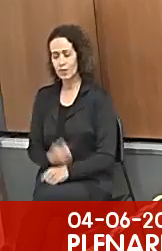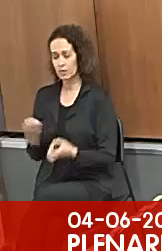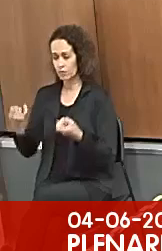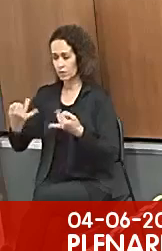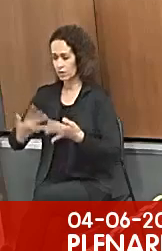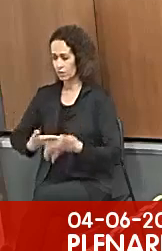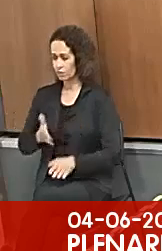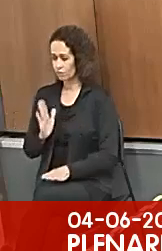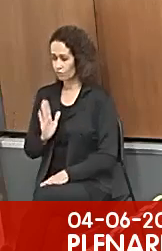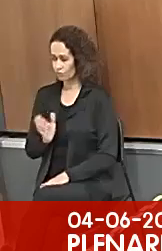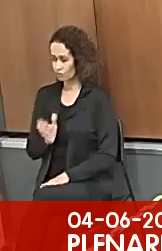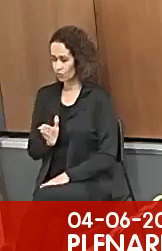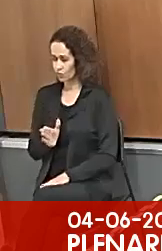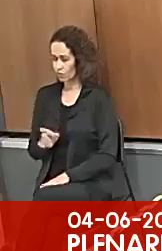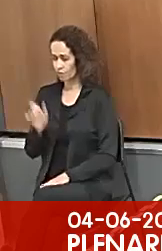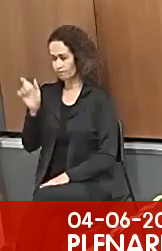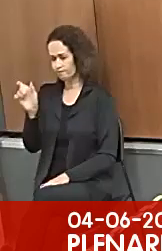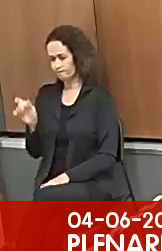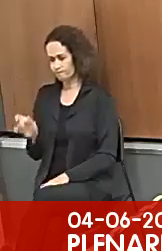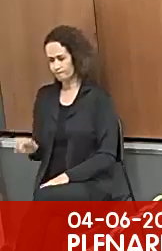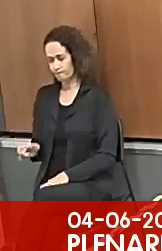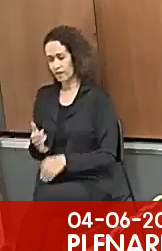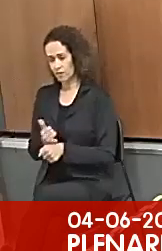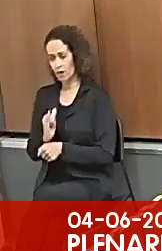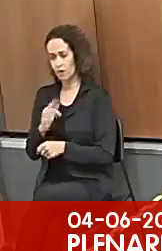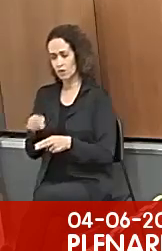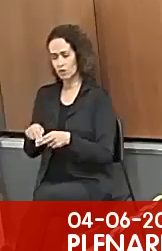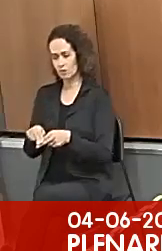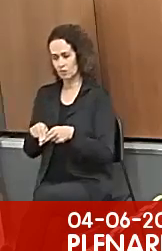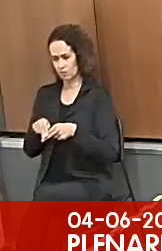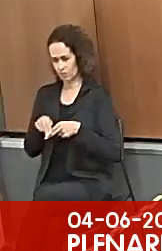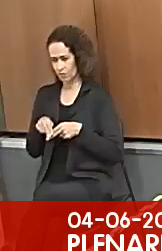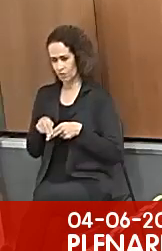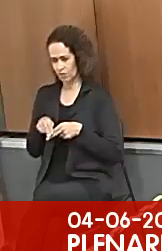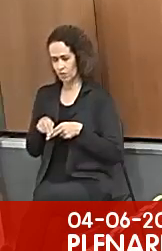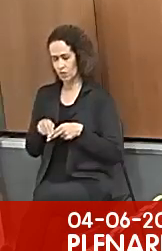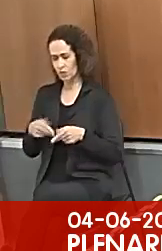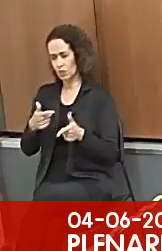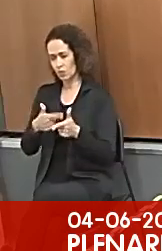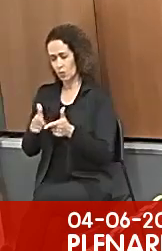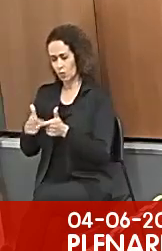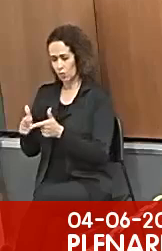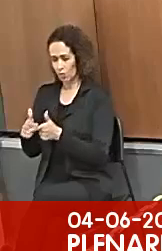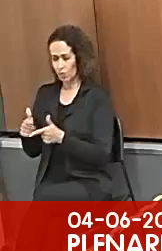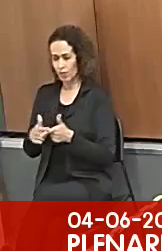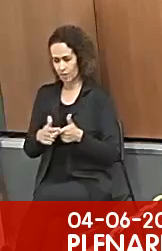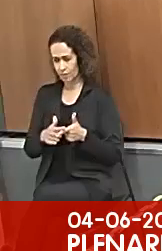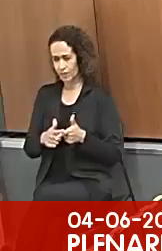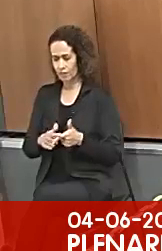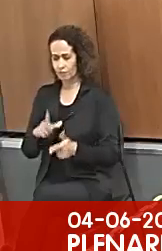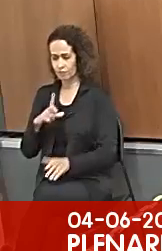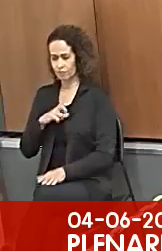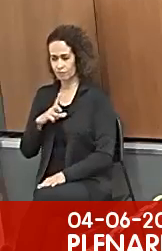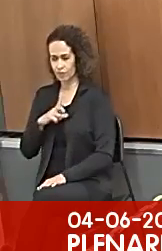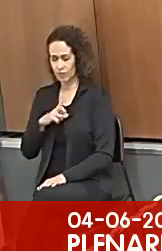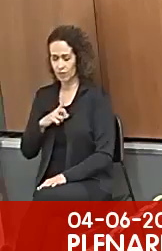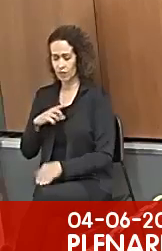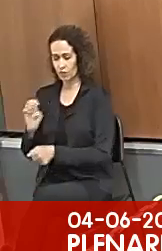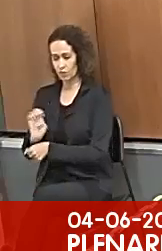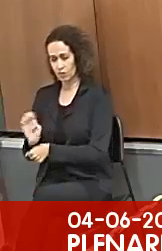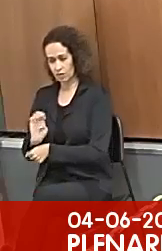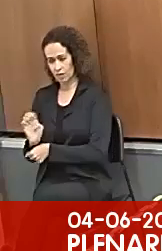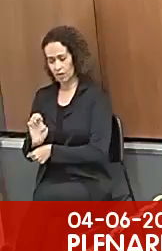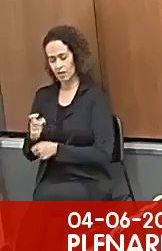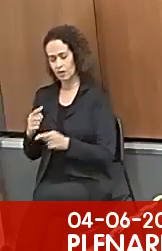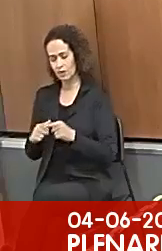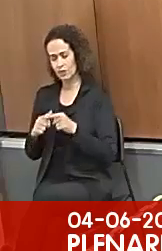lá sua ausência devido à urgência da crise que se assolou, né, no nosso estado, H1N1, mas registramos